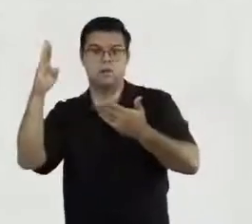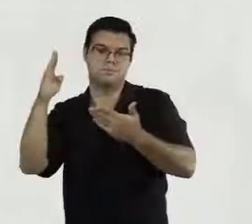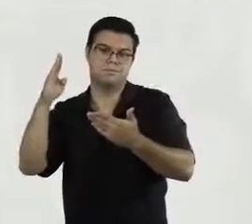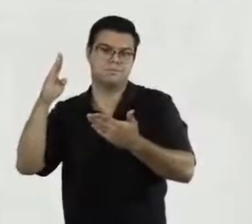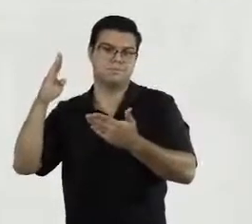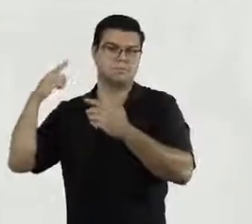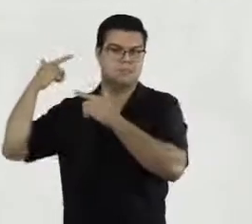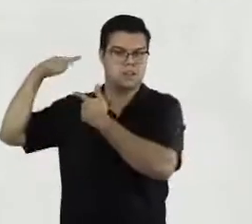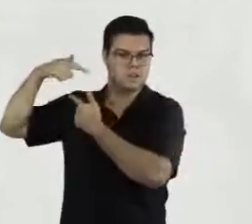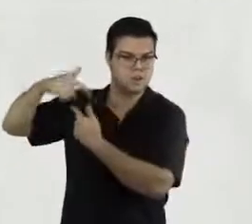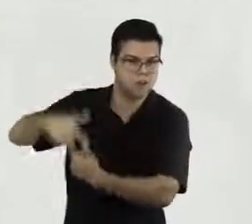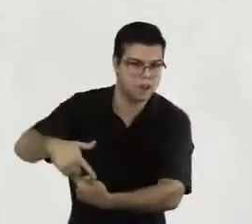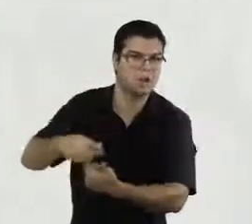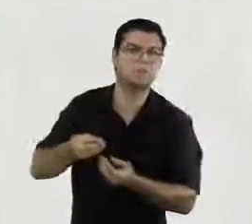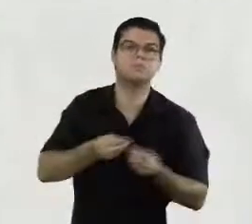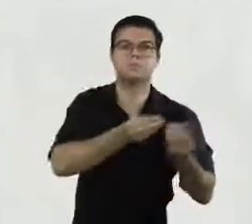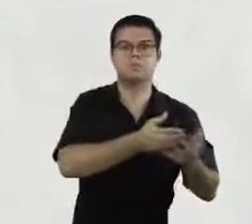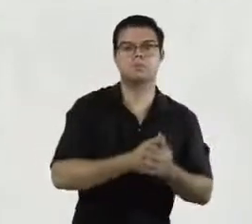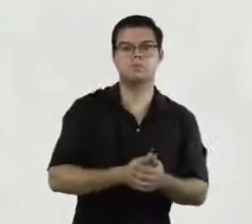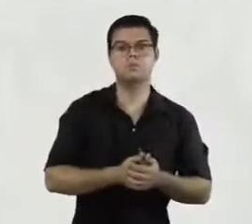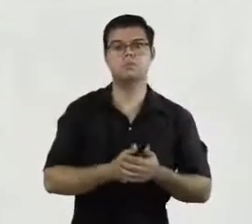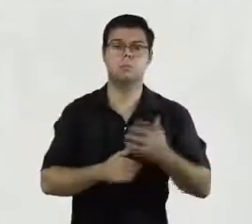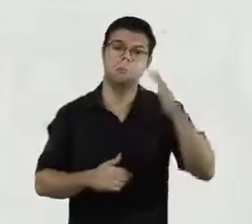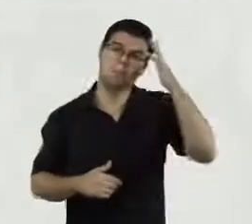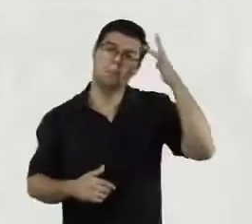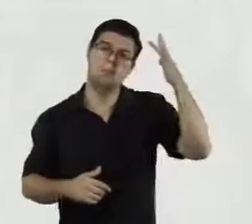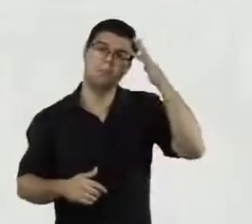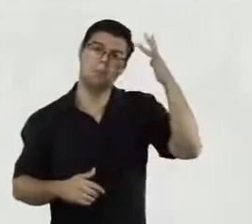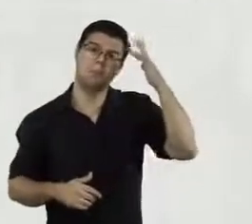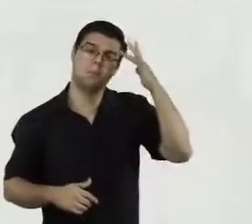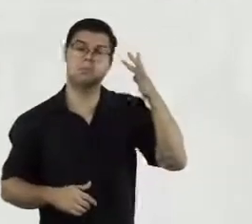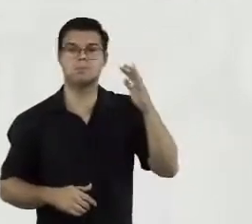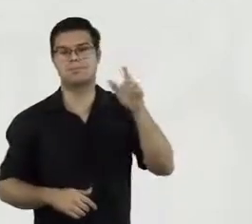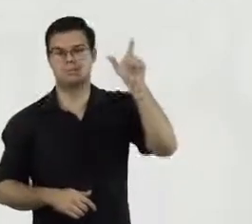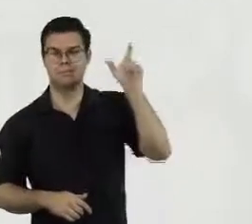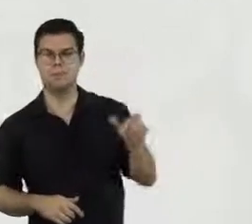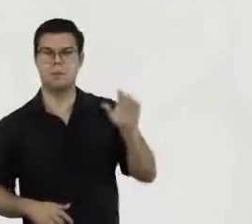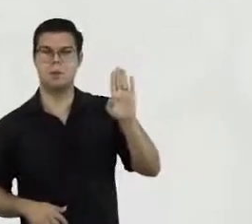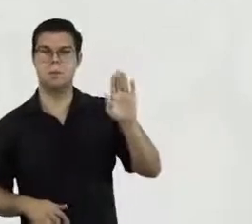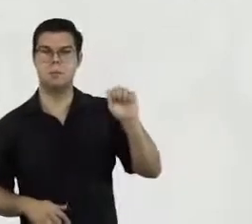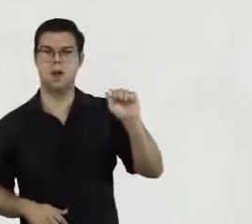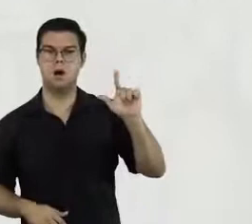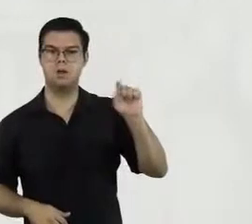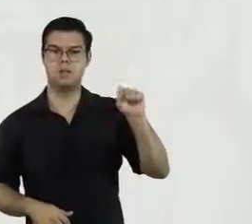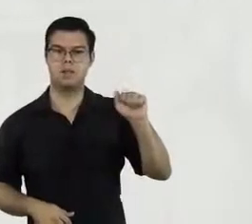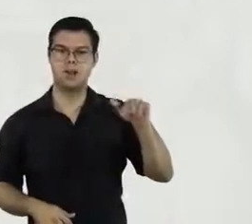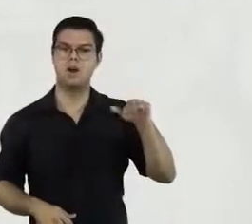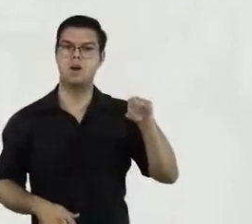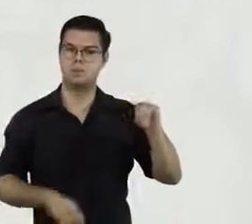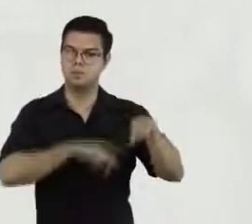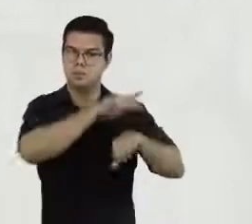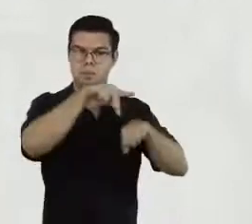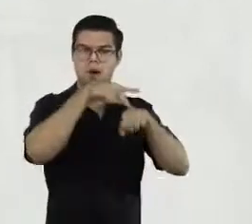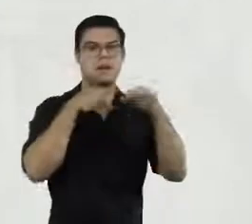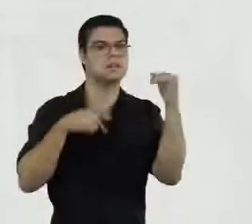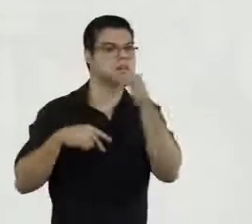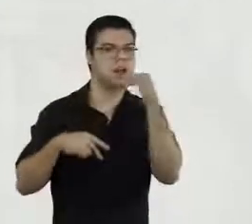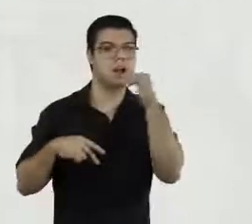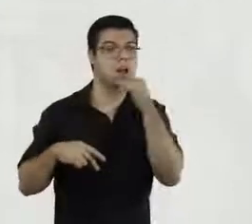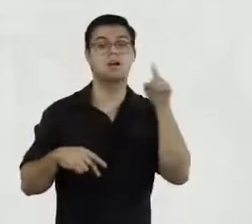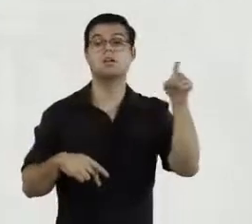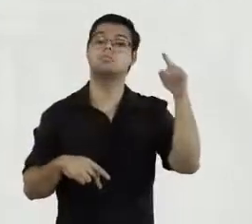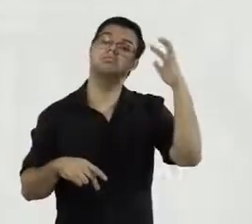tradicional. Esse pensamento, essa ideia de Balsamo, tratadista italiano também, e é um ponto de